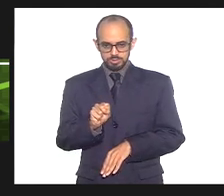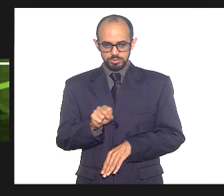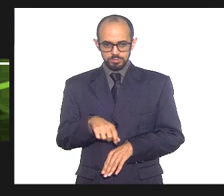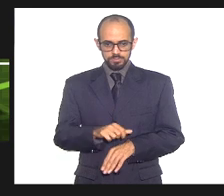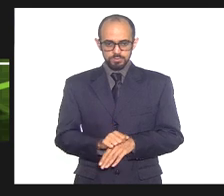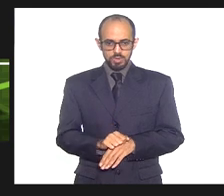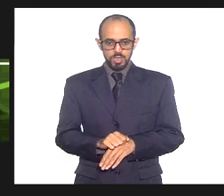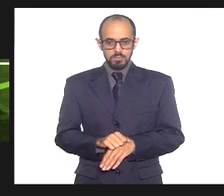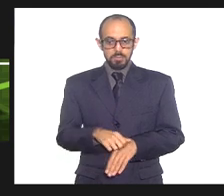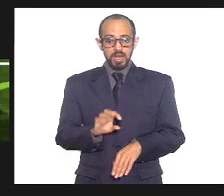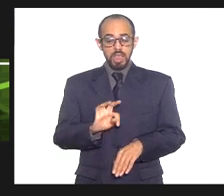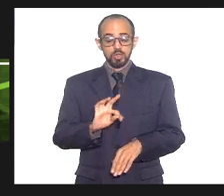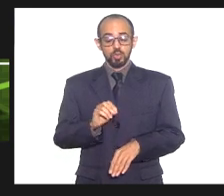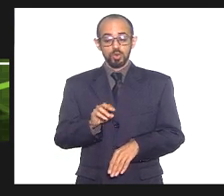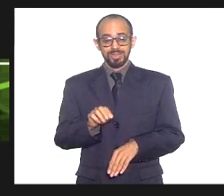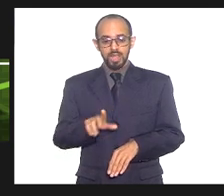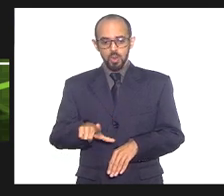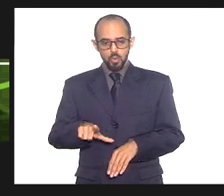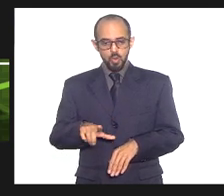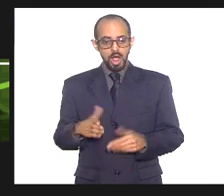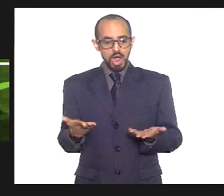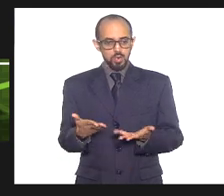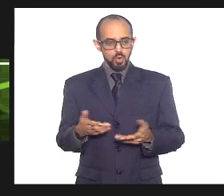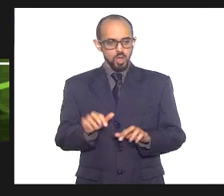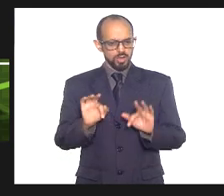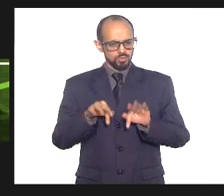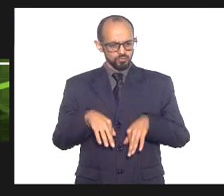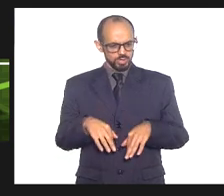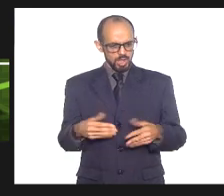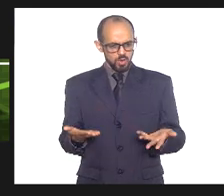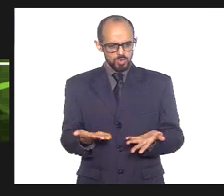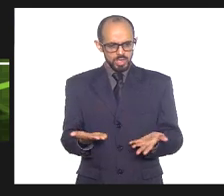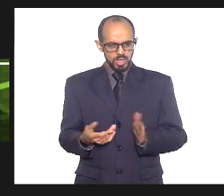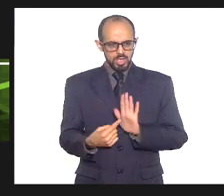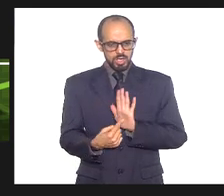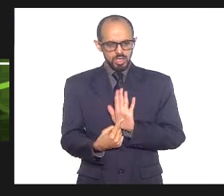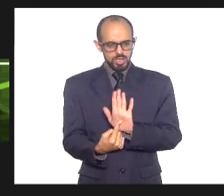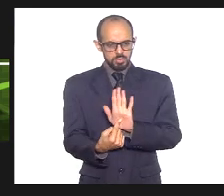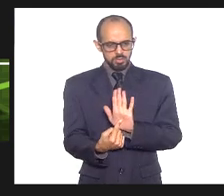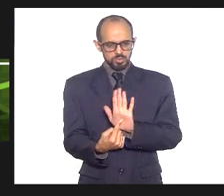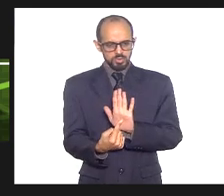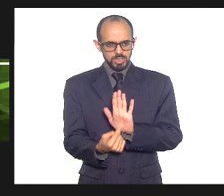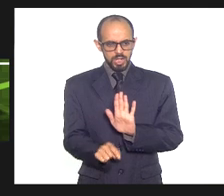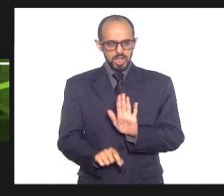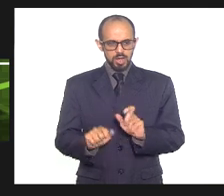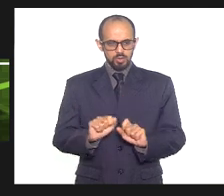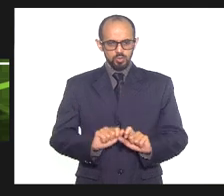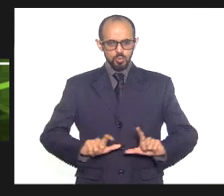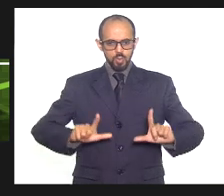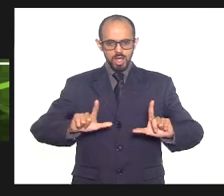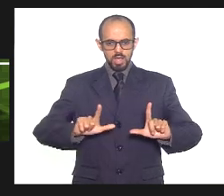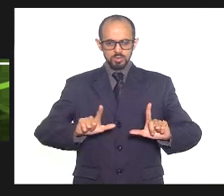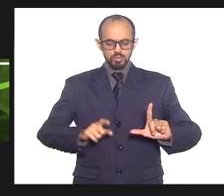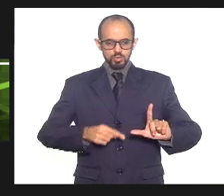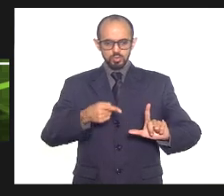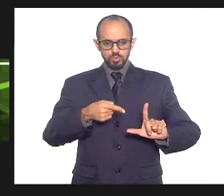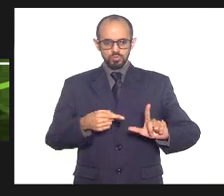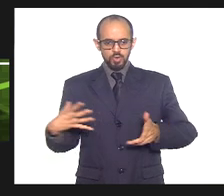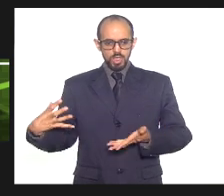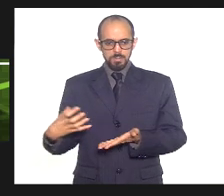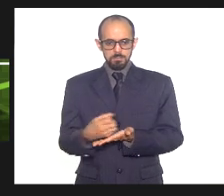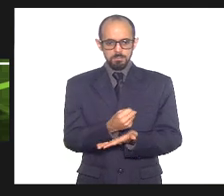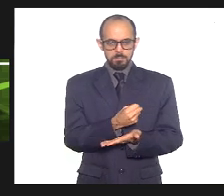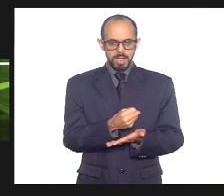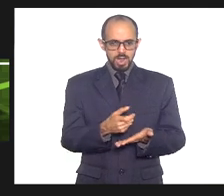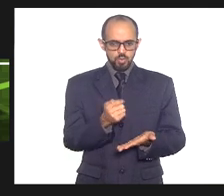agora, para finalizar, eu queria só demonstrar para os senhores rapidamente no quadro o que foi recolhido.